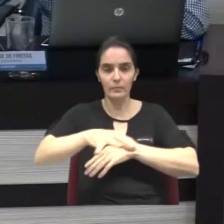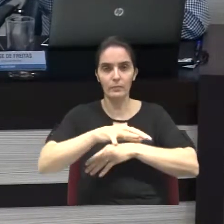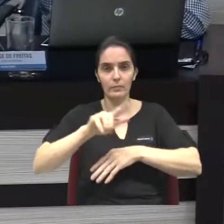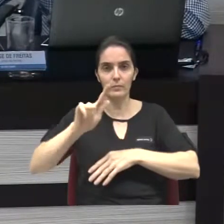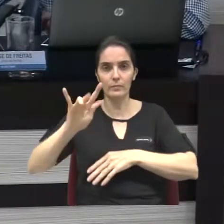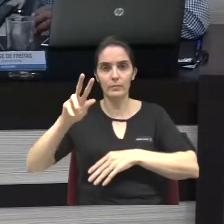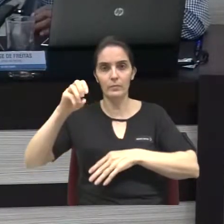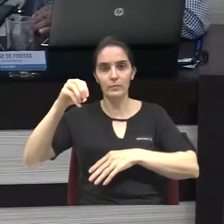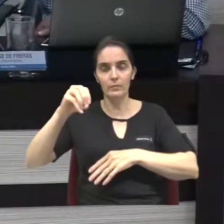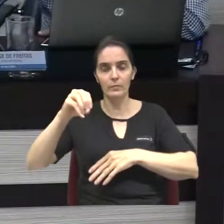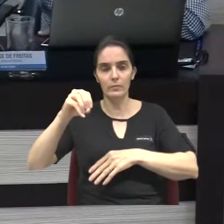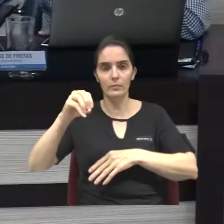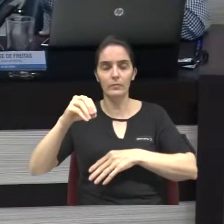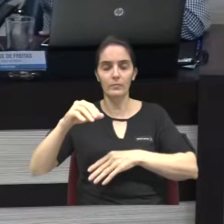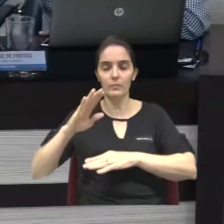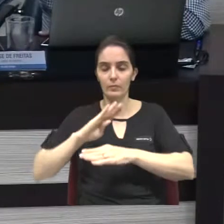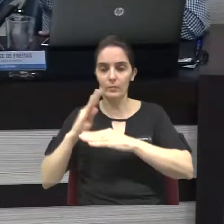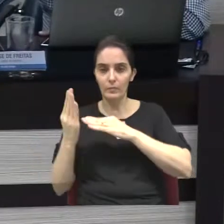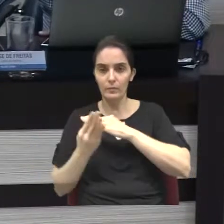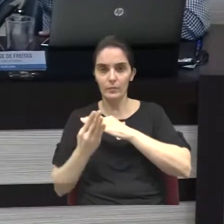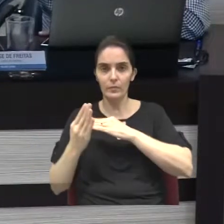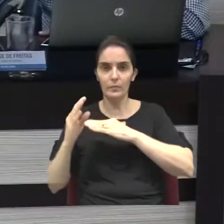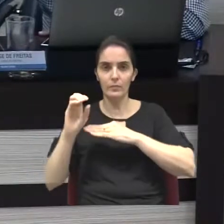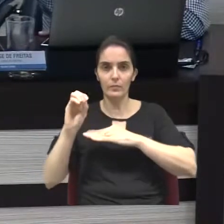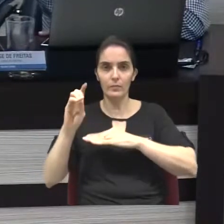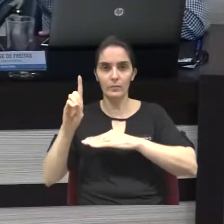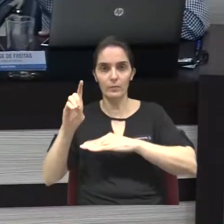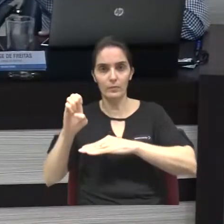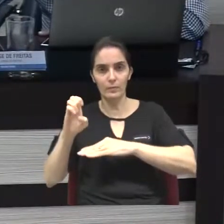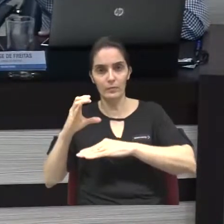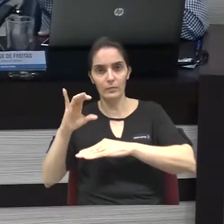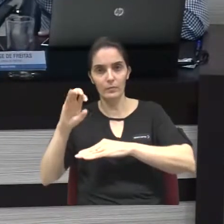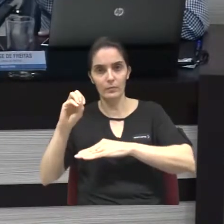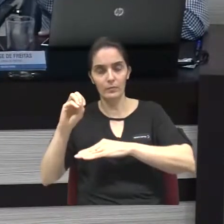no Jardim Odécio Degã. Autoria, vereadora Lu Bogo.